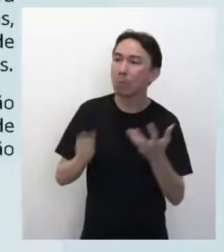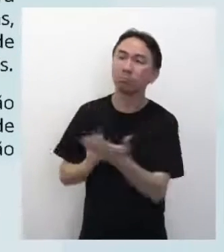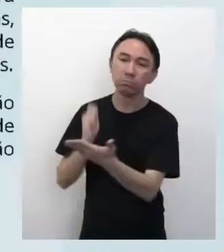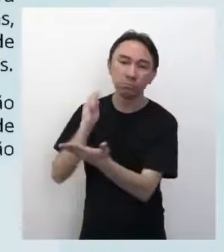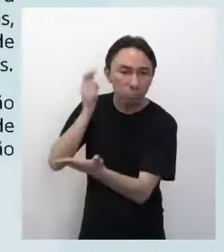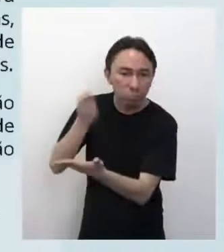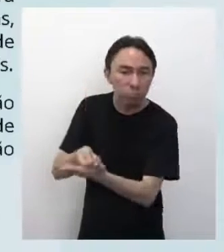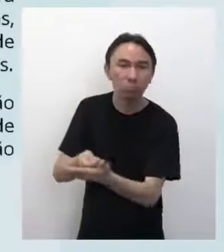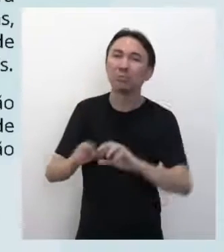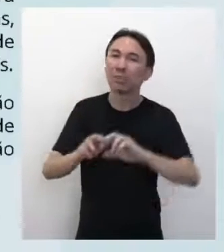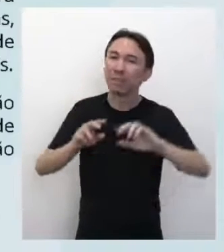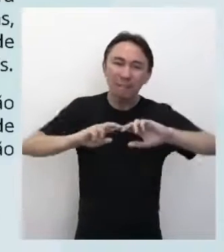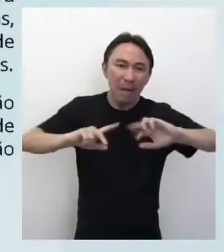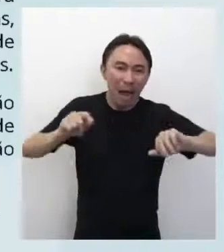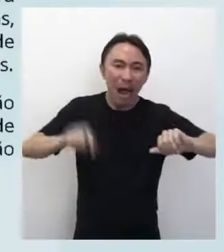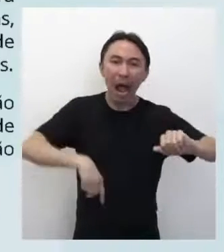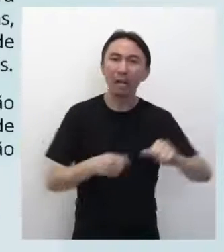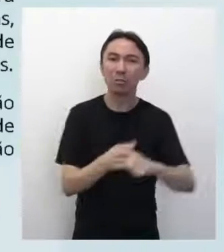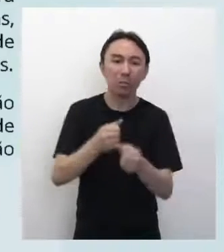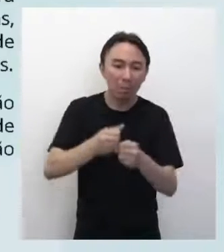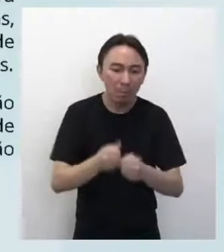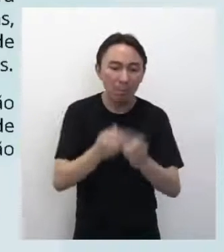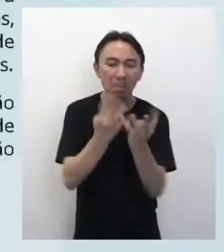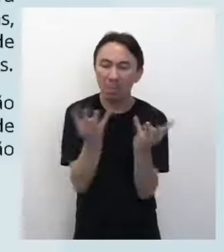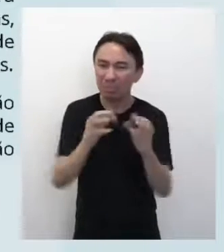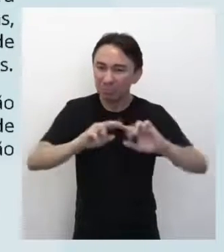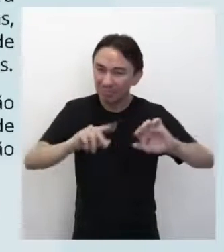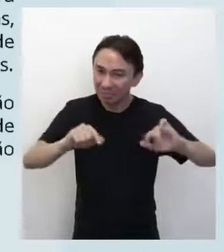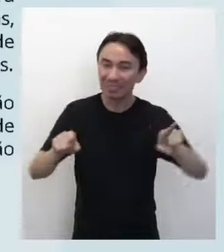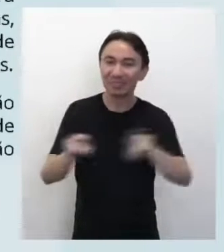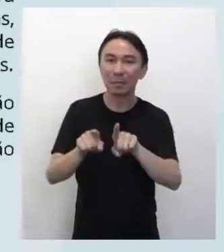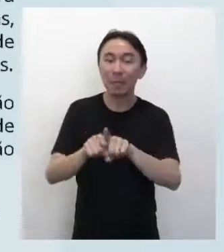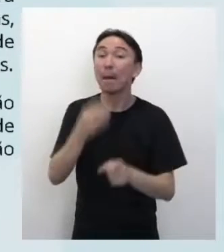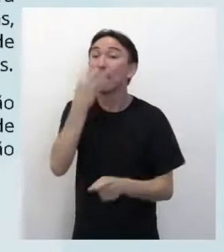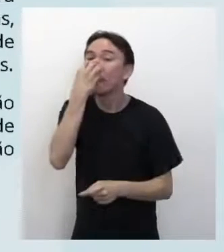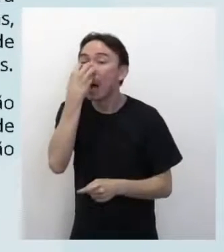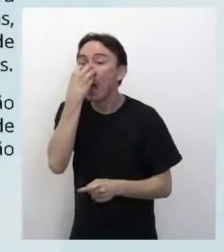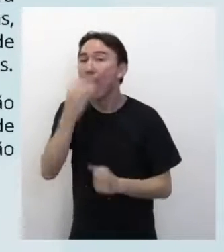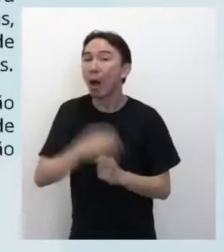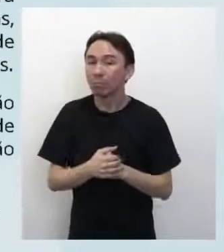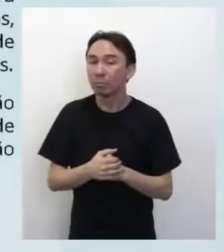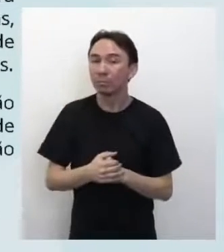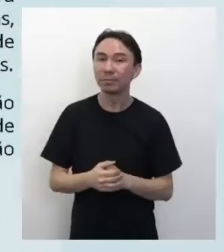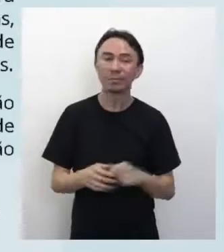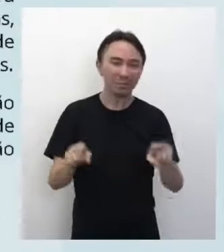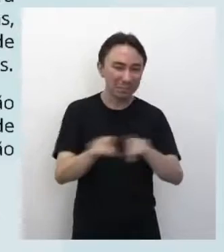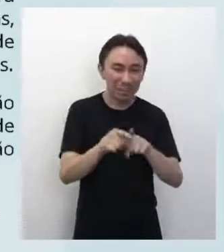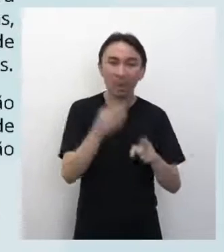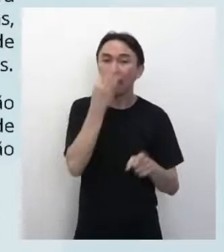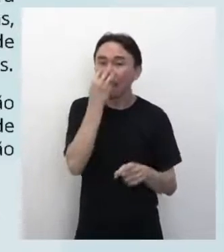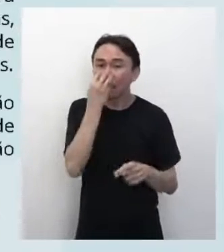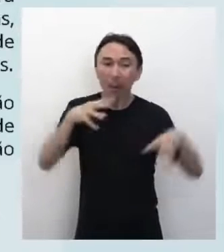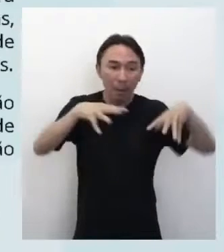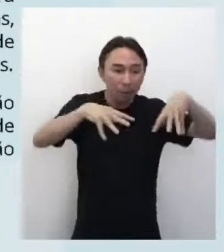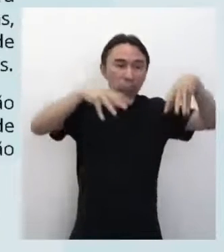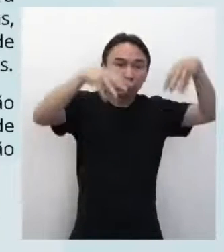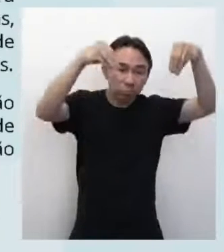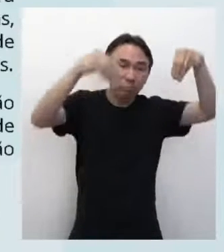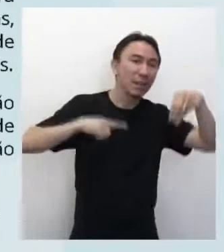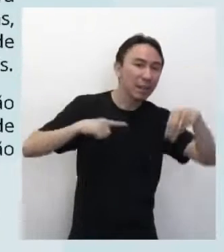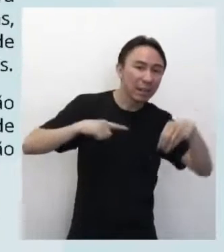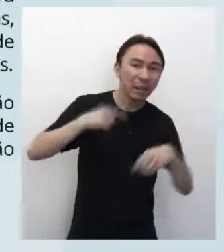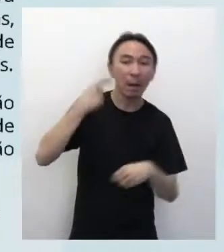de ilusionismo, malabares e o clown, que são os palhaços. Também era comum no circo-teatro a figura do ator cabide,